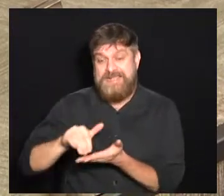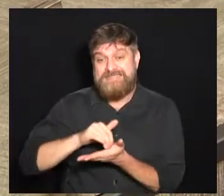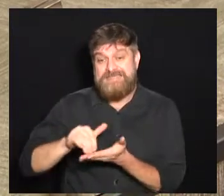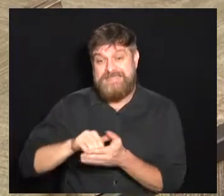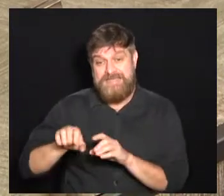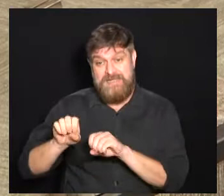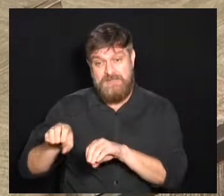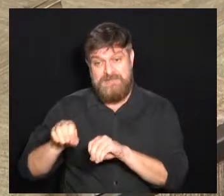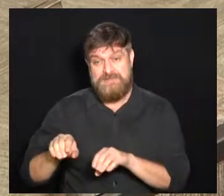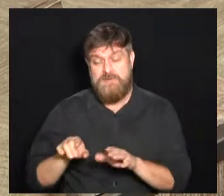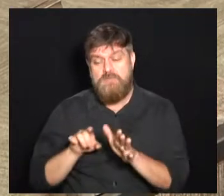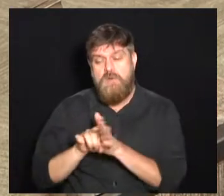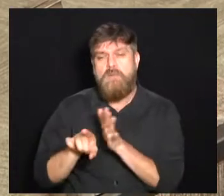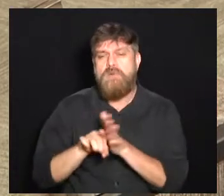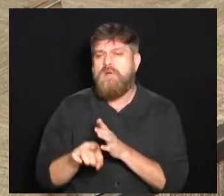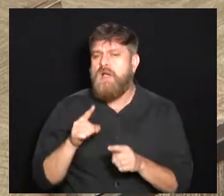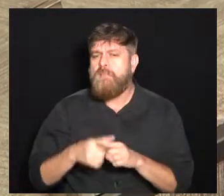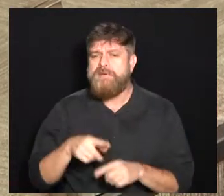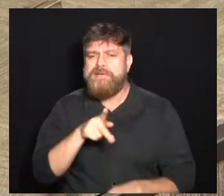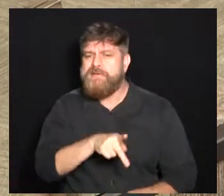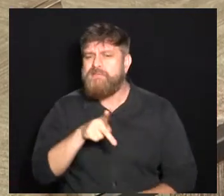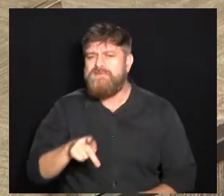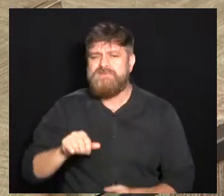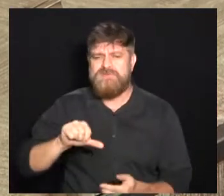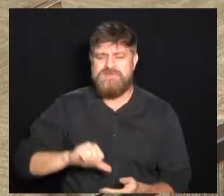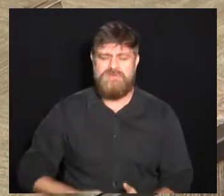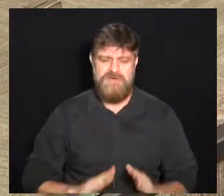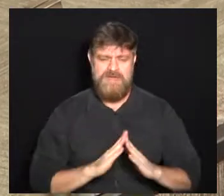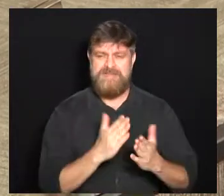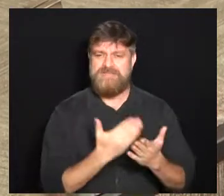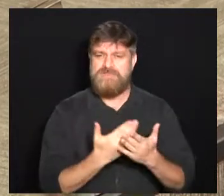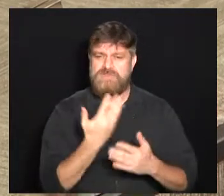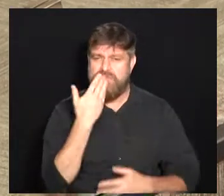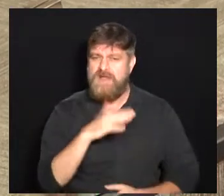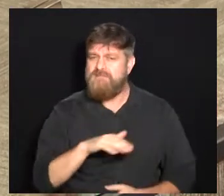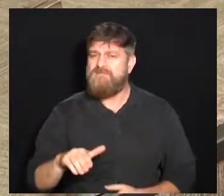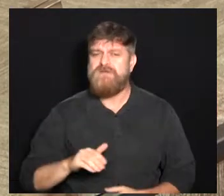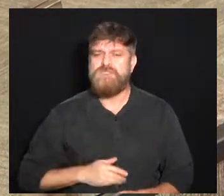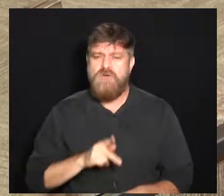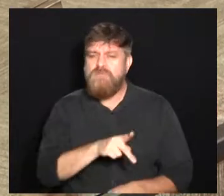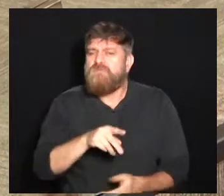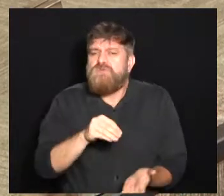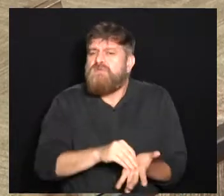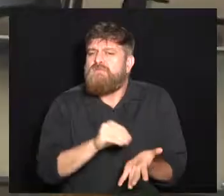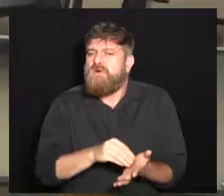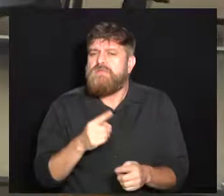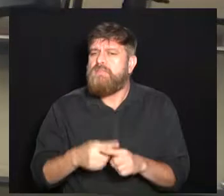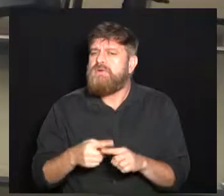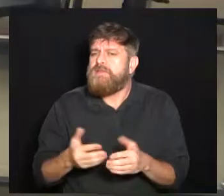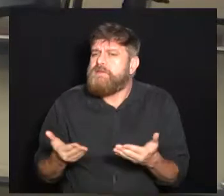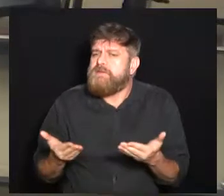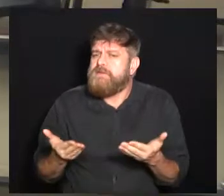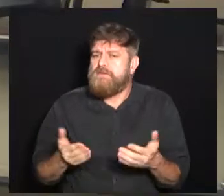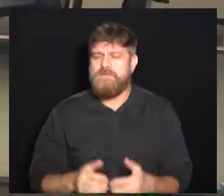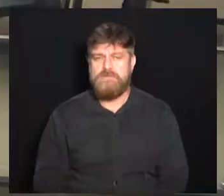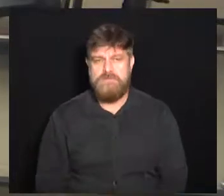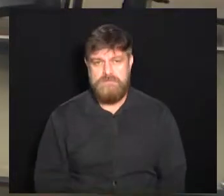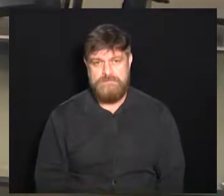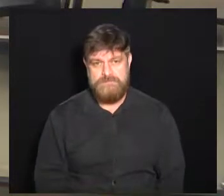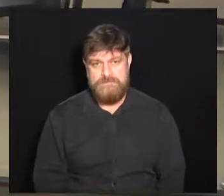abordar a falta de professores nos centros de educação infantil de Campinas. Acompanhe.